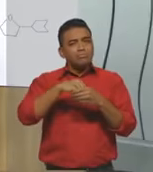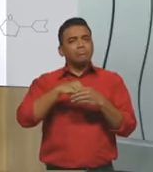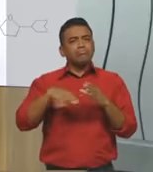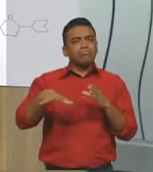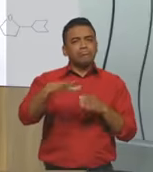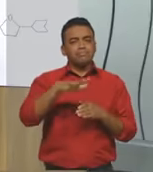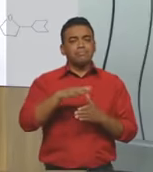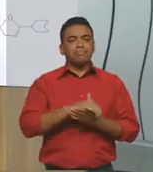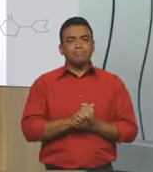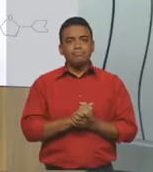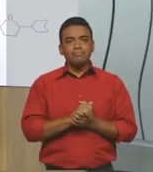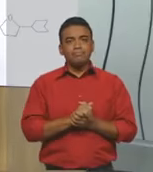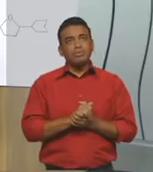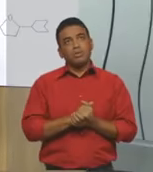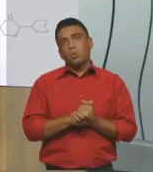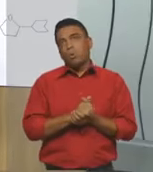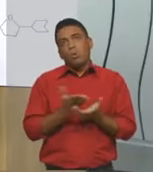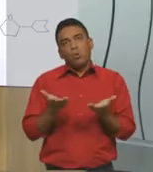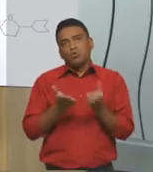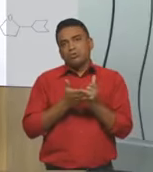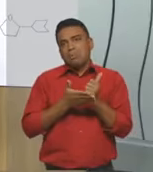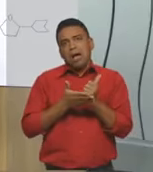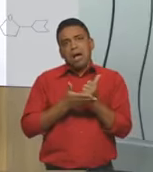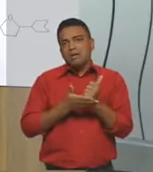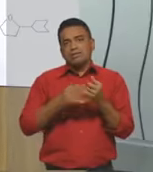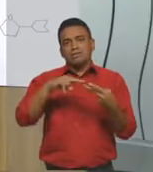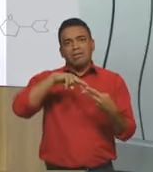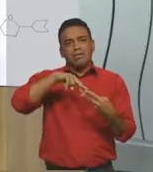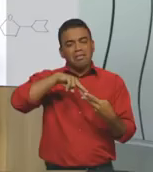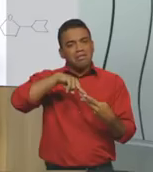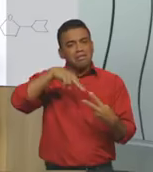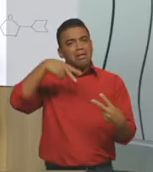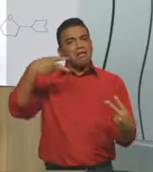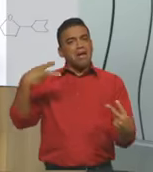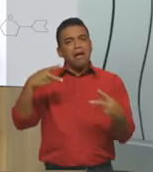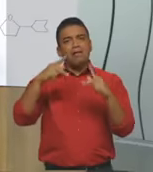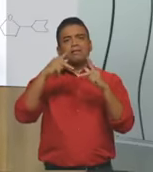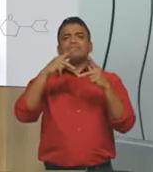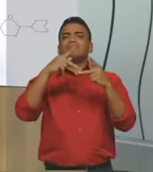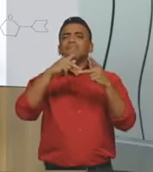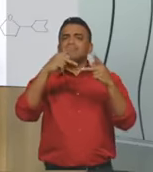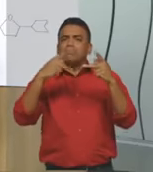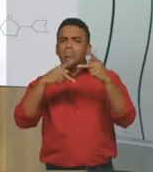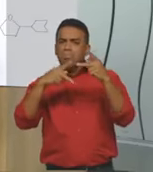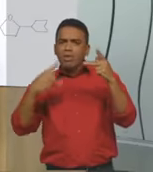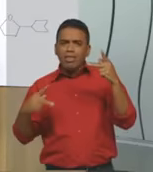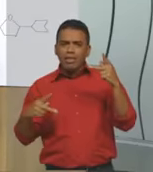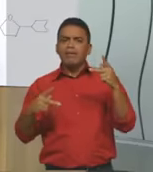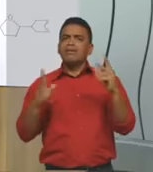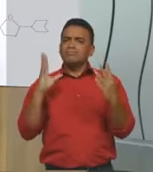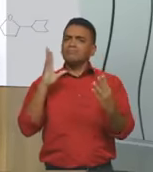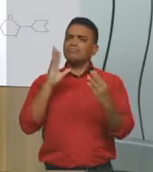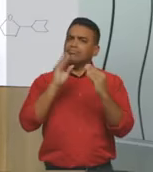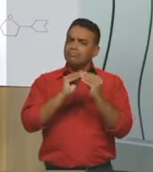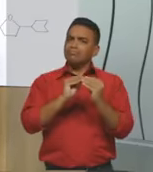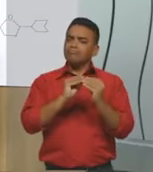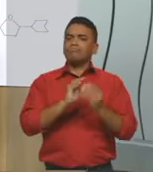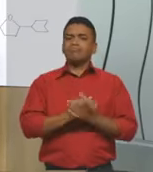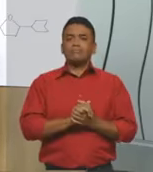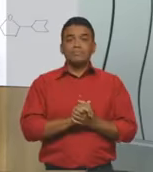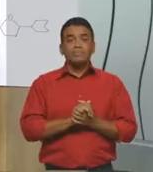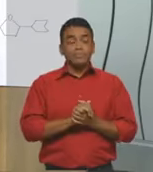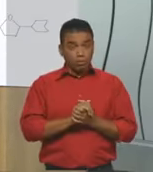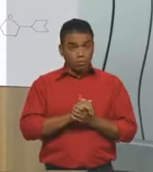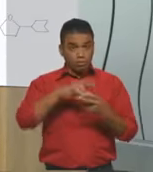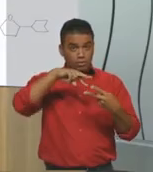hoje basicamente sobre DNA e síntese de proteínas. O DNA nós sabemos que ele vai